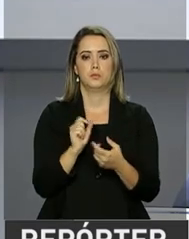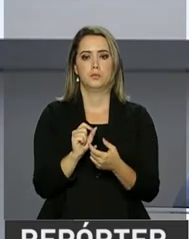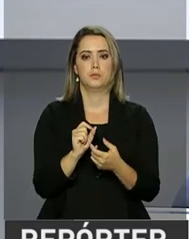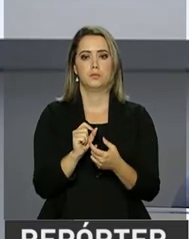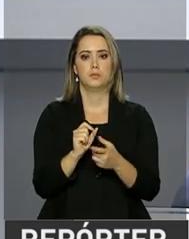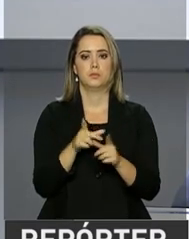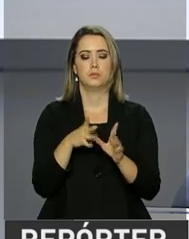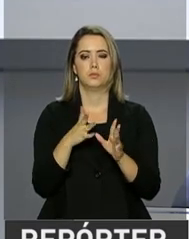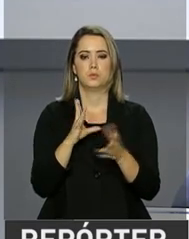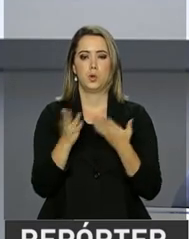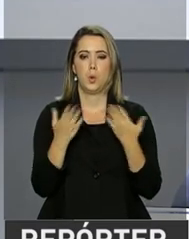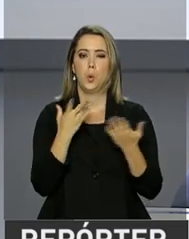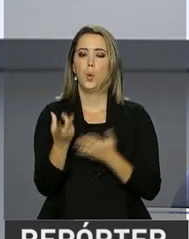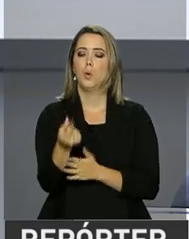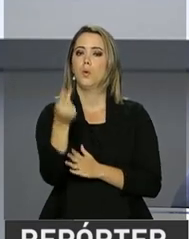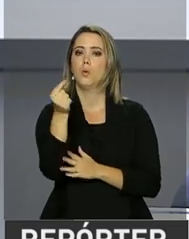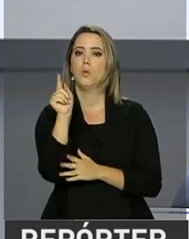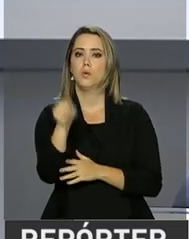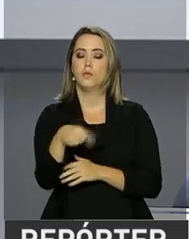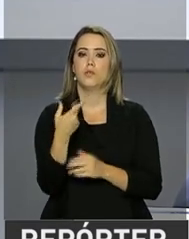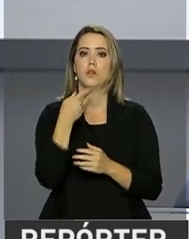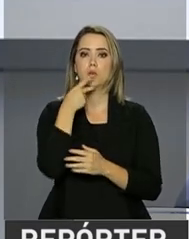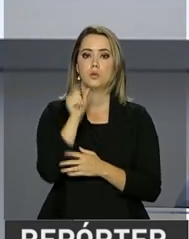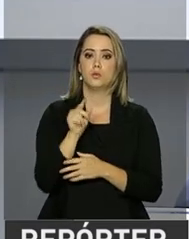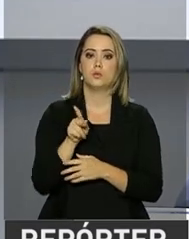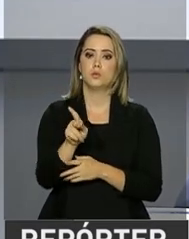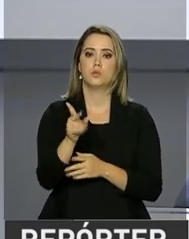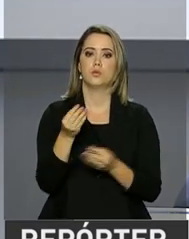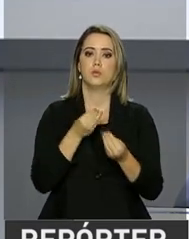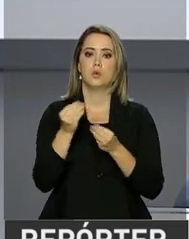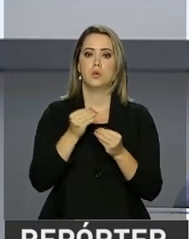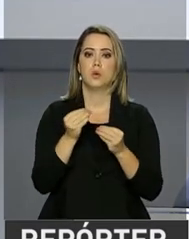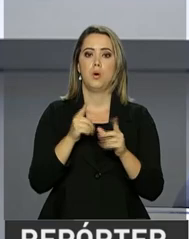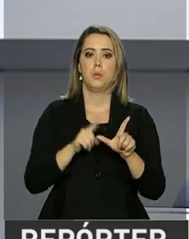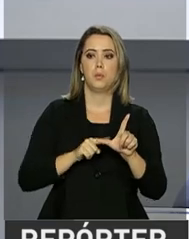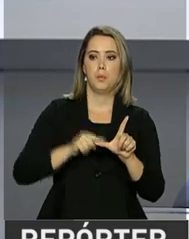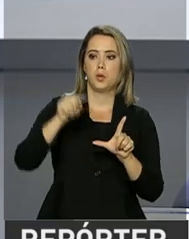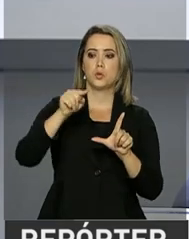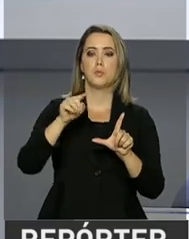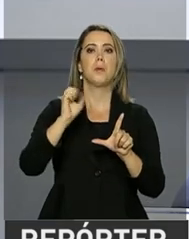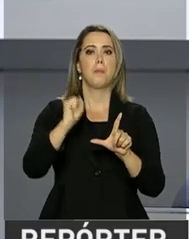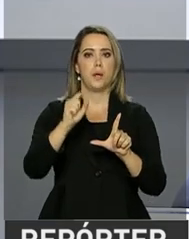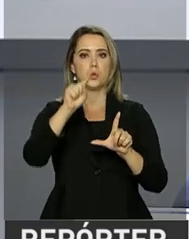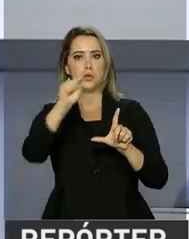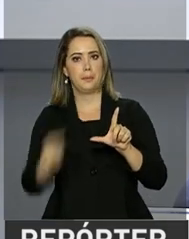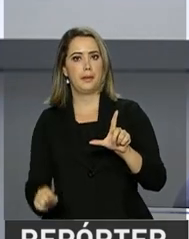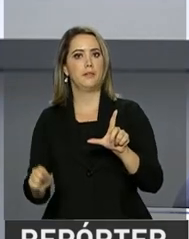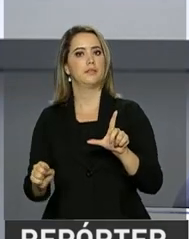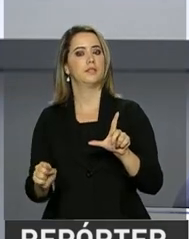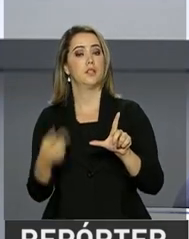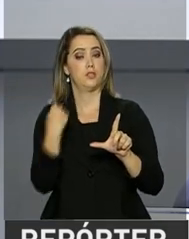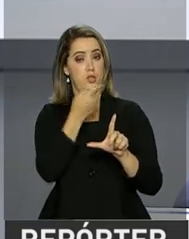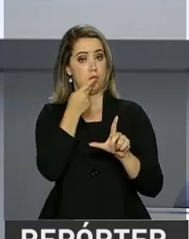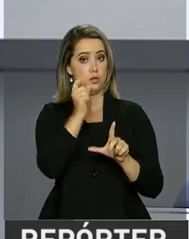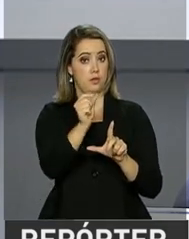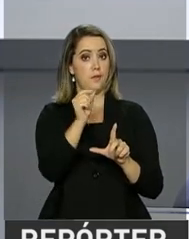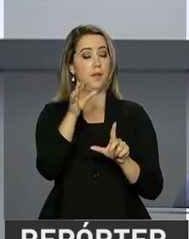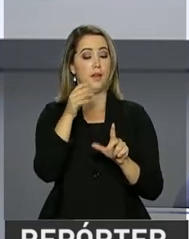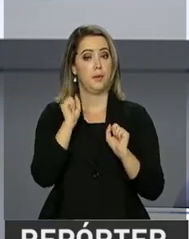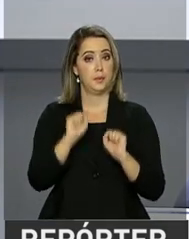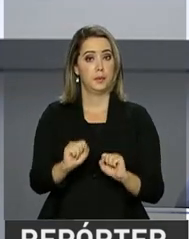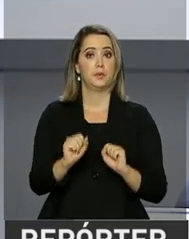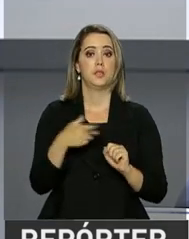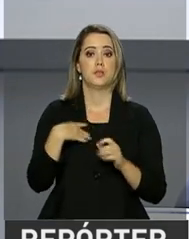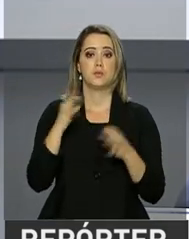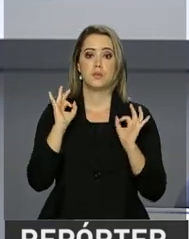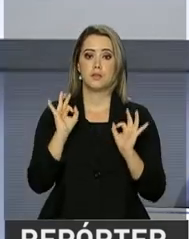a referência utilizada, significando dizer que como pode subir, também pode cair. E a gente fala isso com a autoridade de que